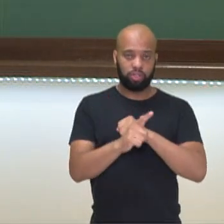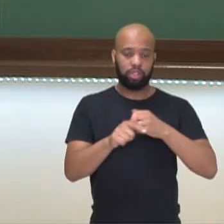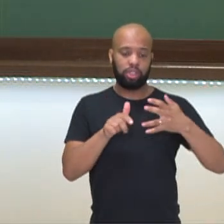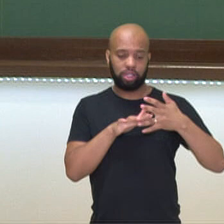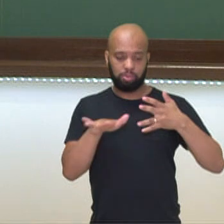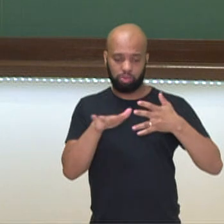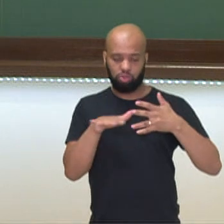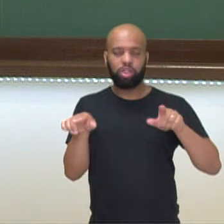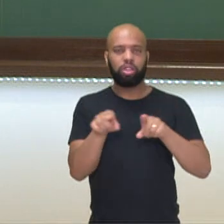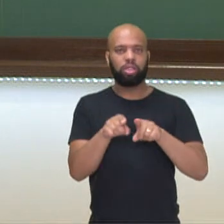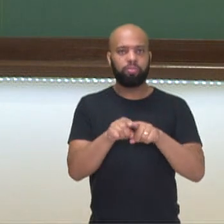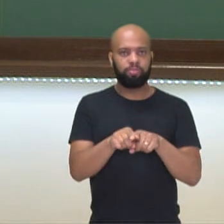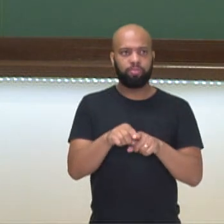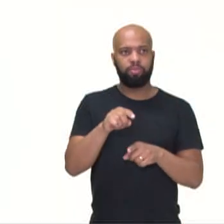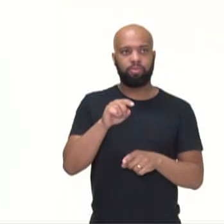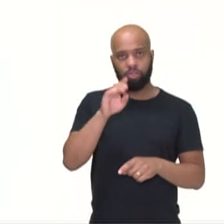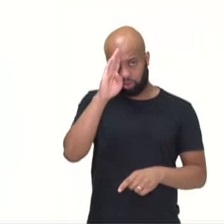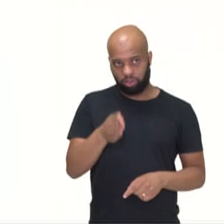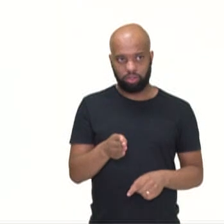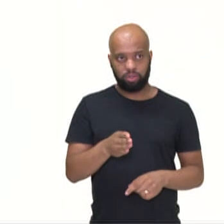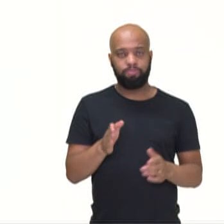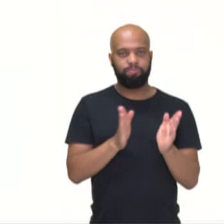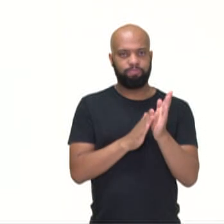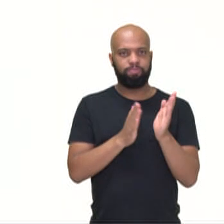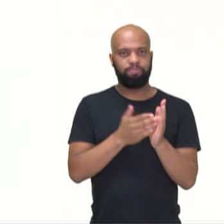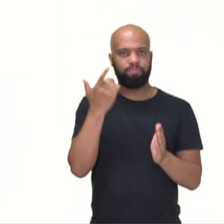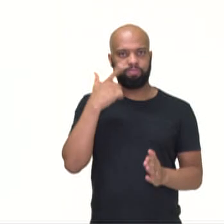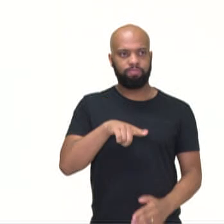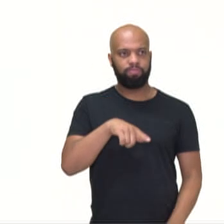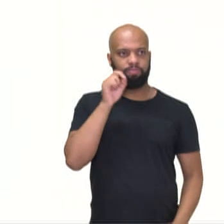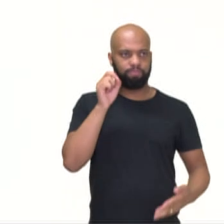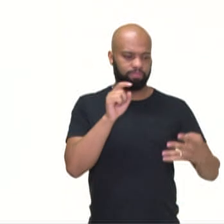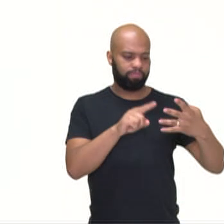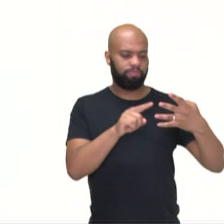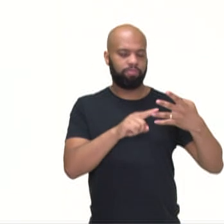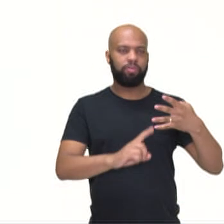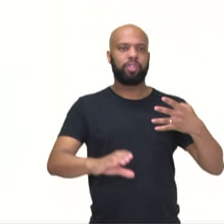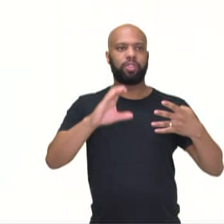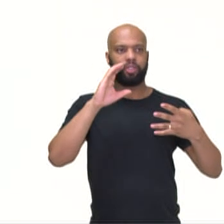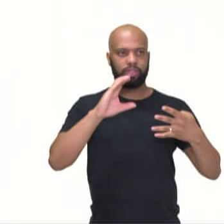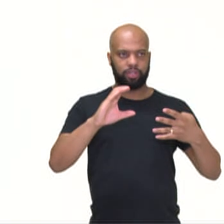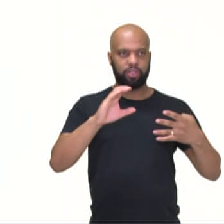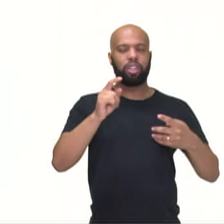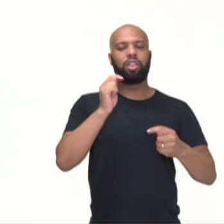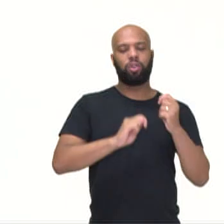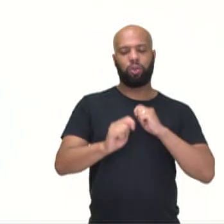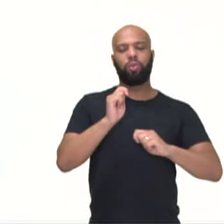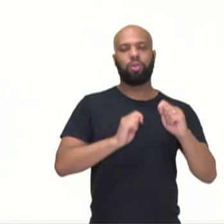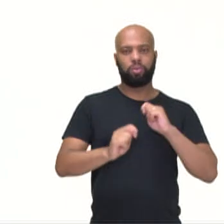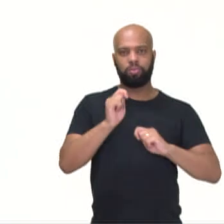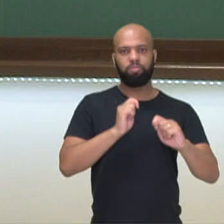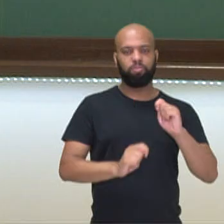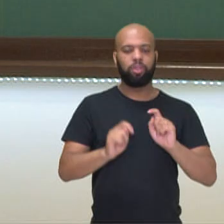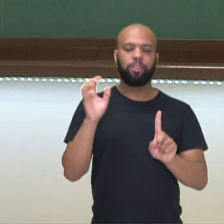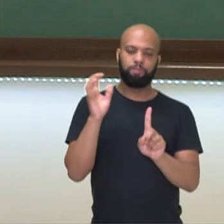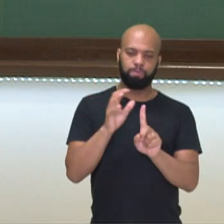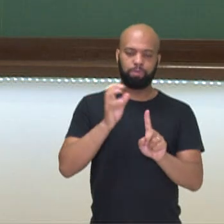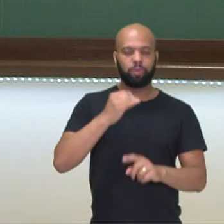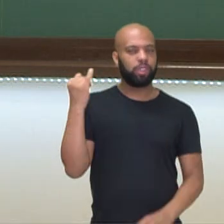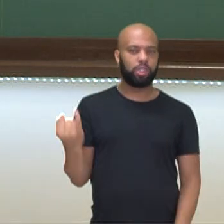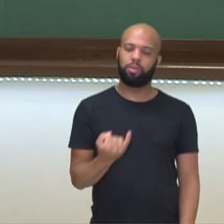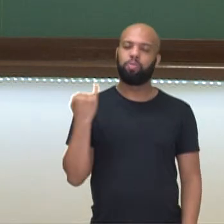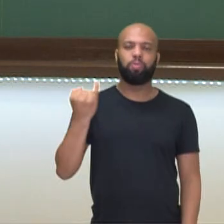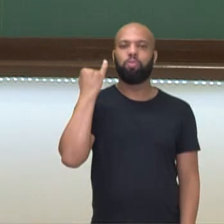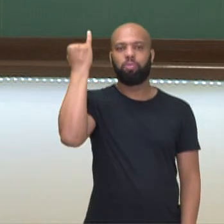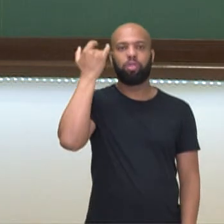intermediárias e imediatas? Parabéns para quem acertou, para quem respondeu a letra C. As questões econômicas são muito